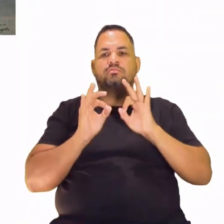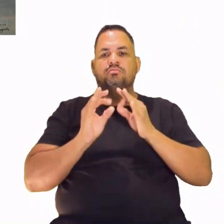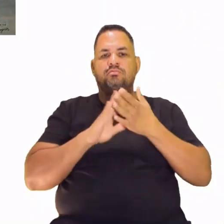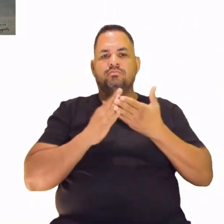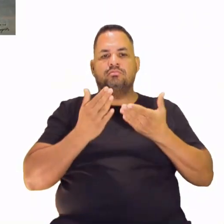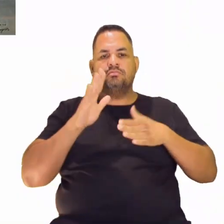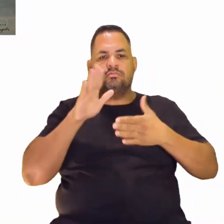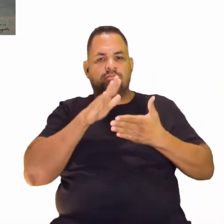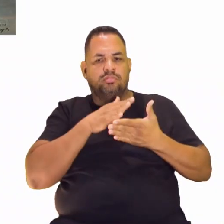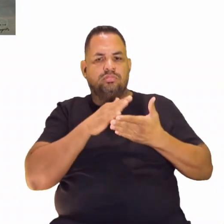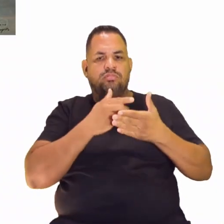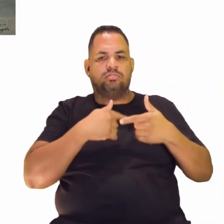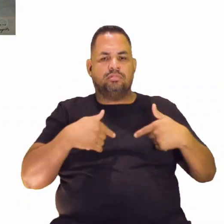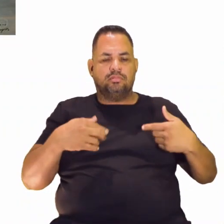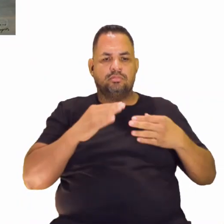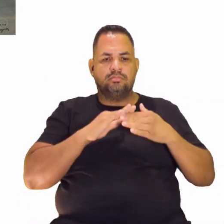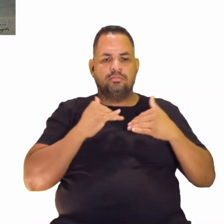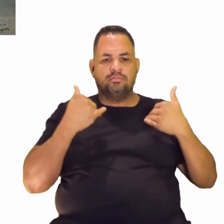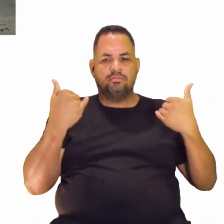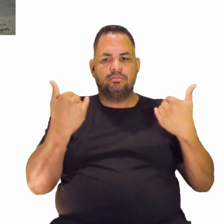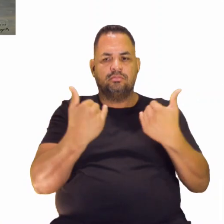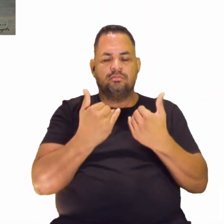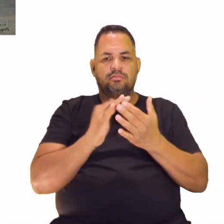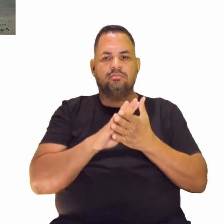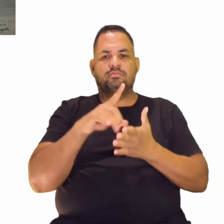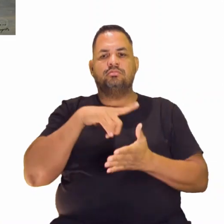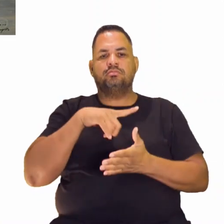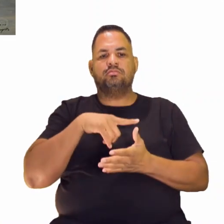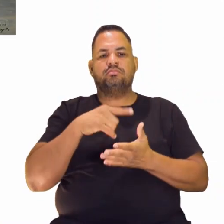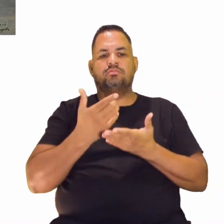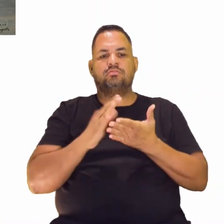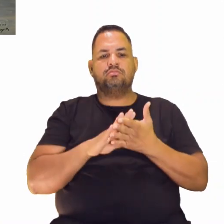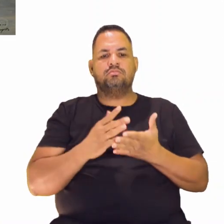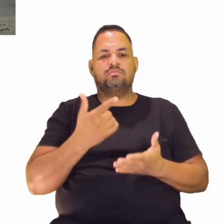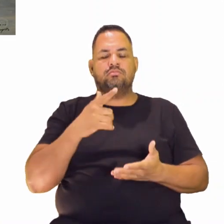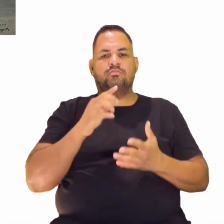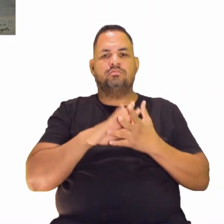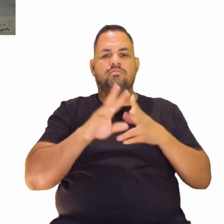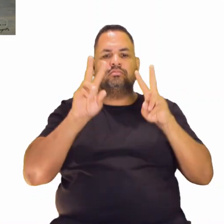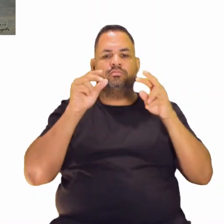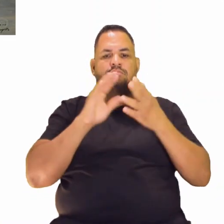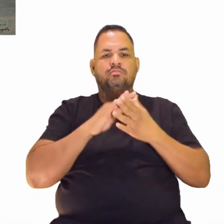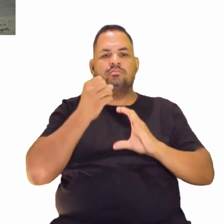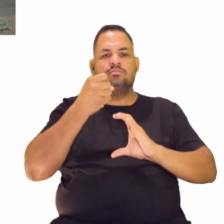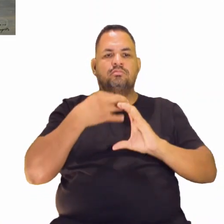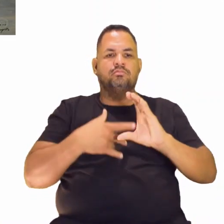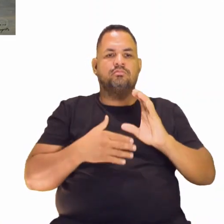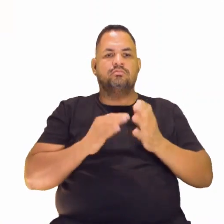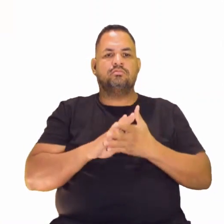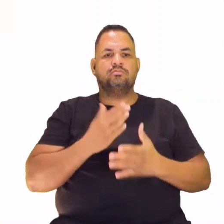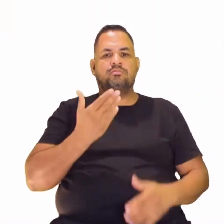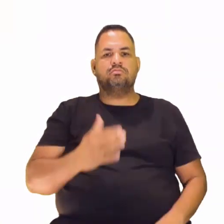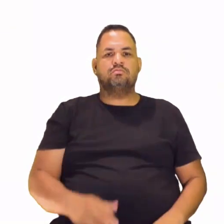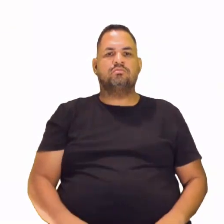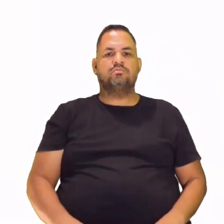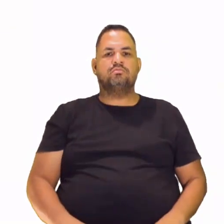samba, né? Também outras obras aqui sem título, o trabalho característico do Heitor dos